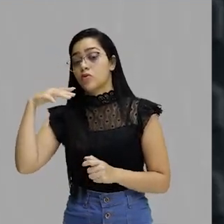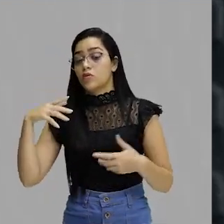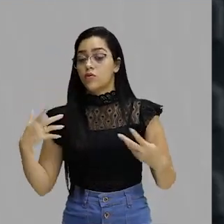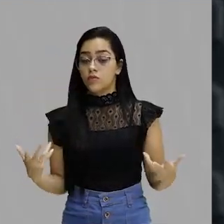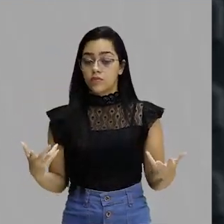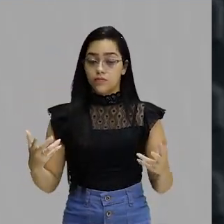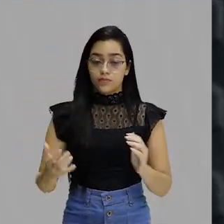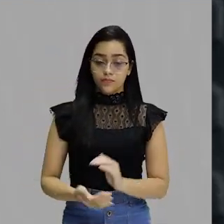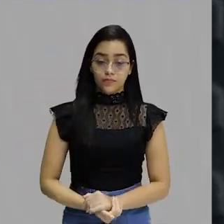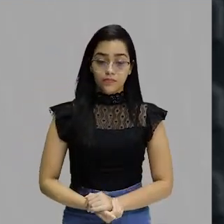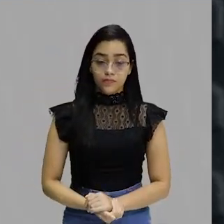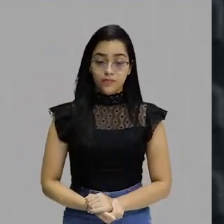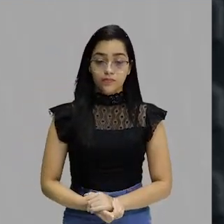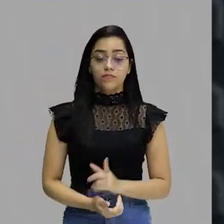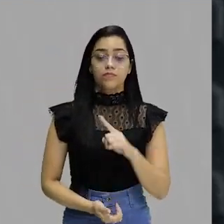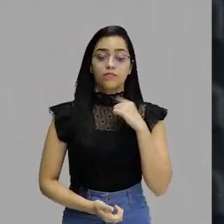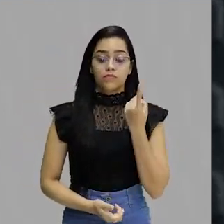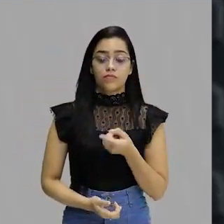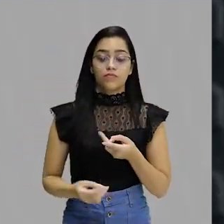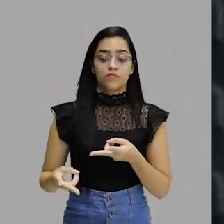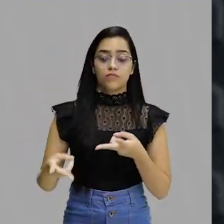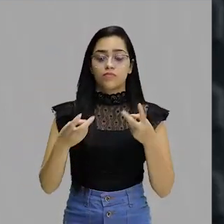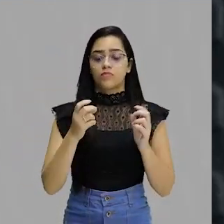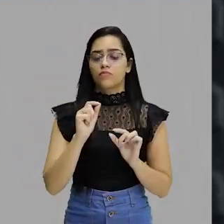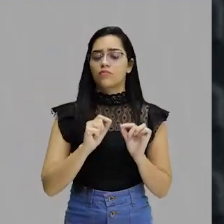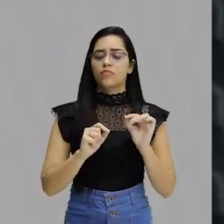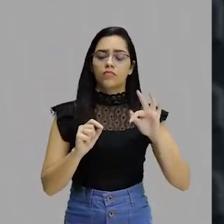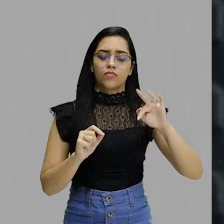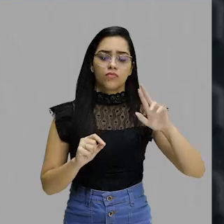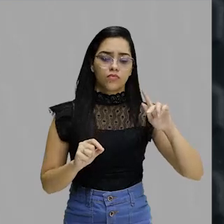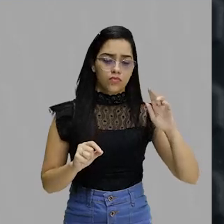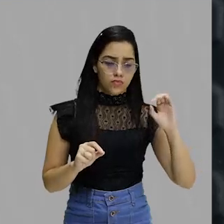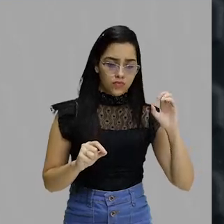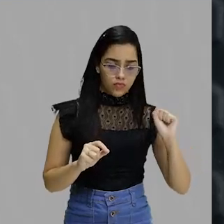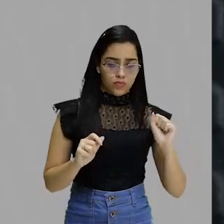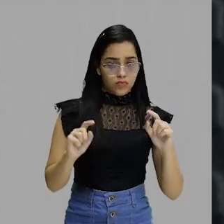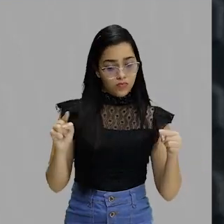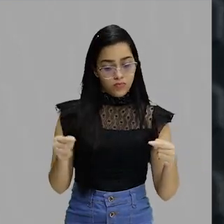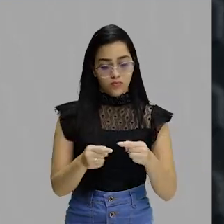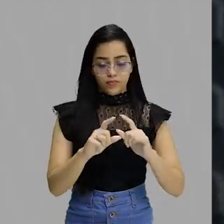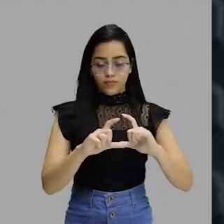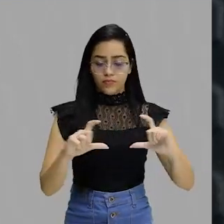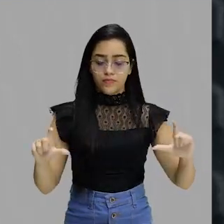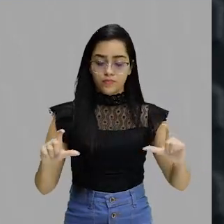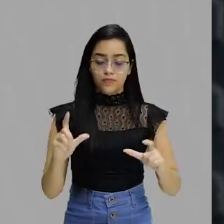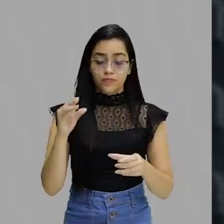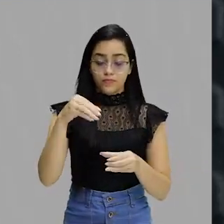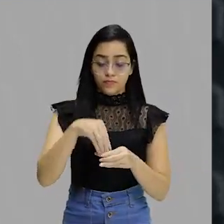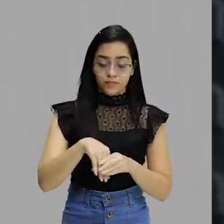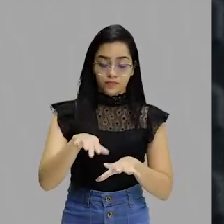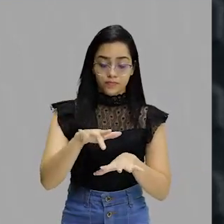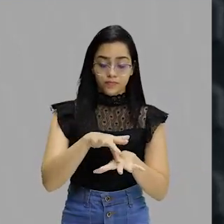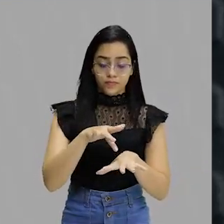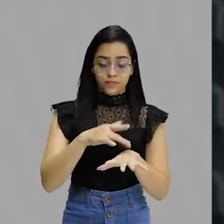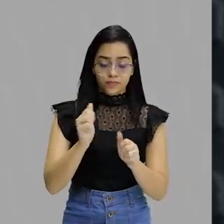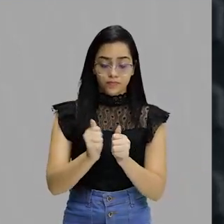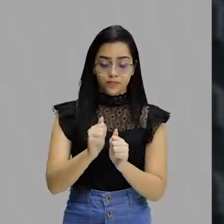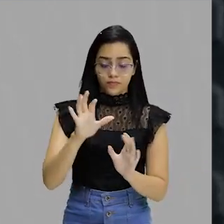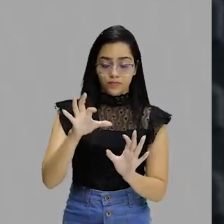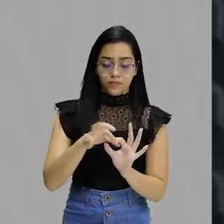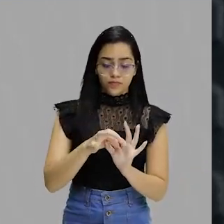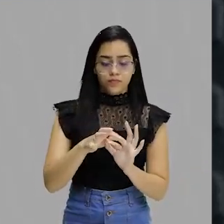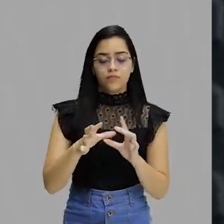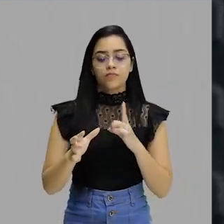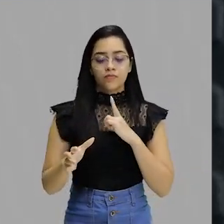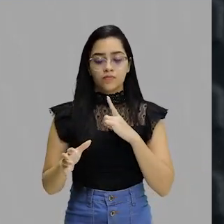Então, nós vimos que o fungo, de acordo com o enunciado, ele mora no pé do indivíduo. Ou seja,